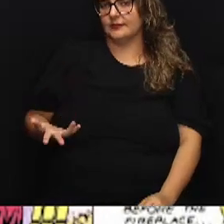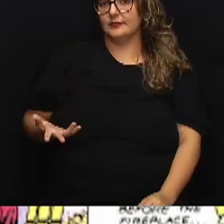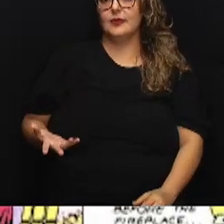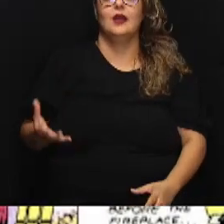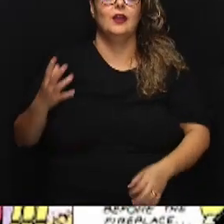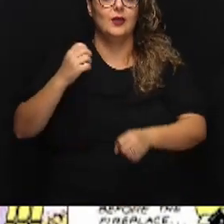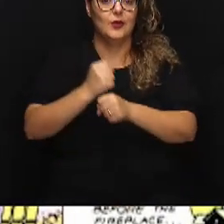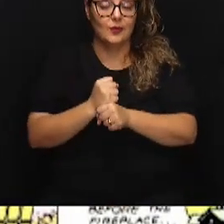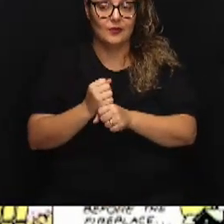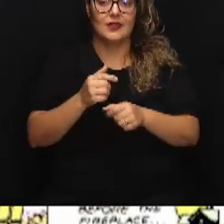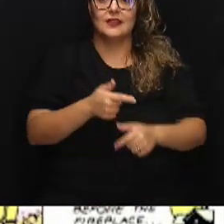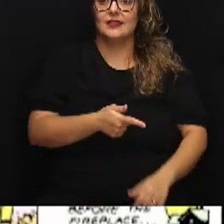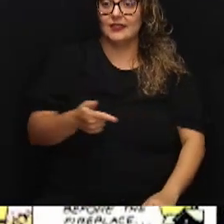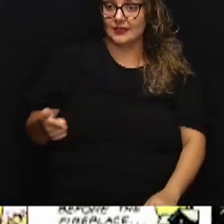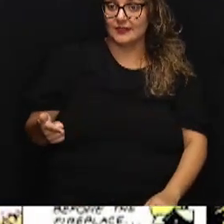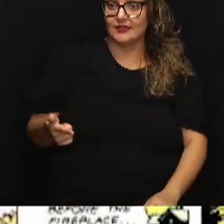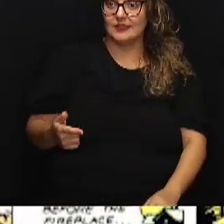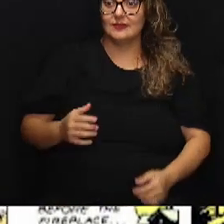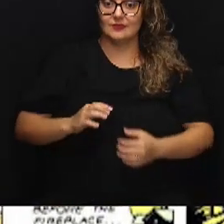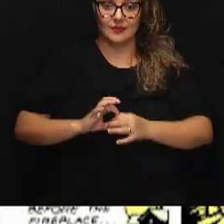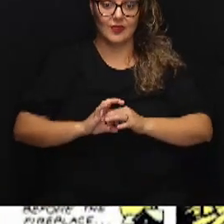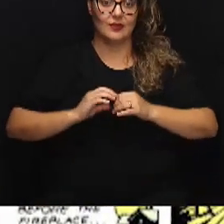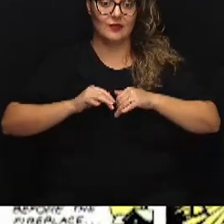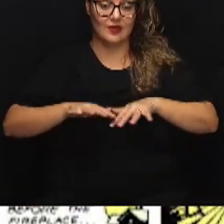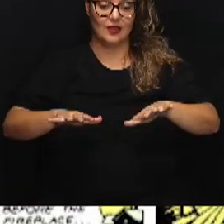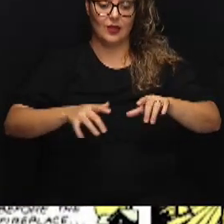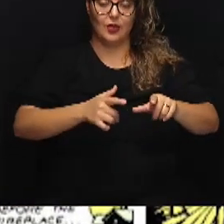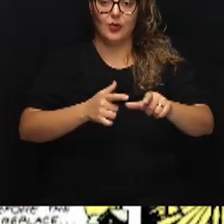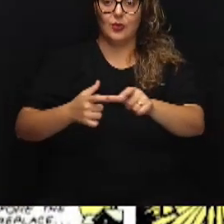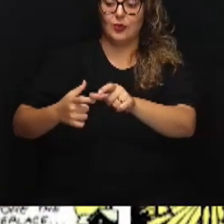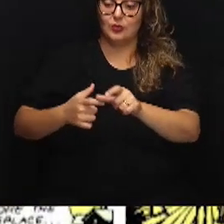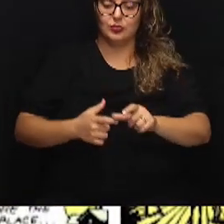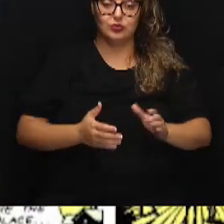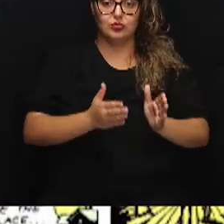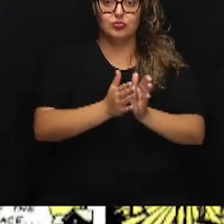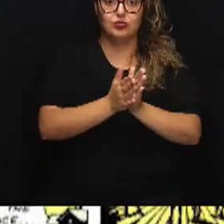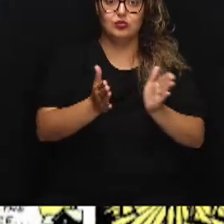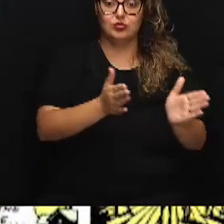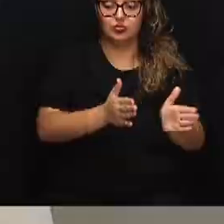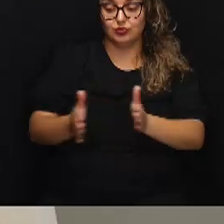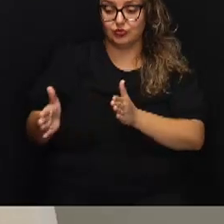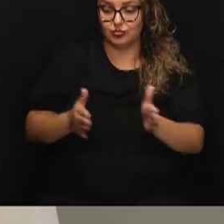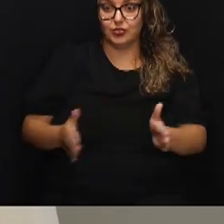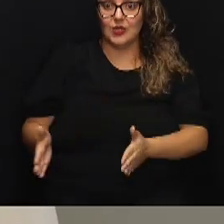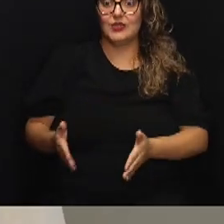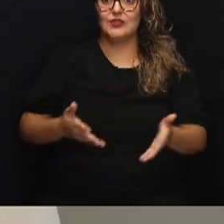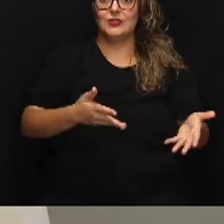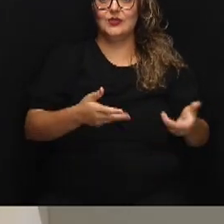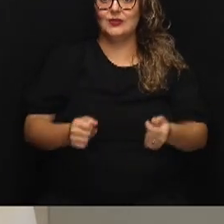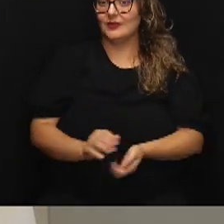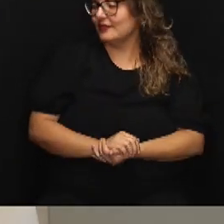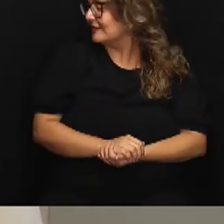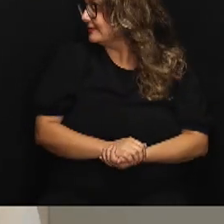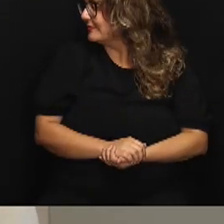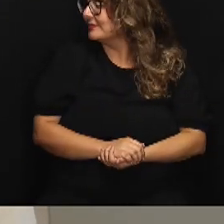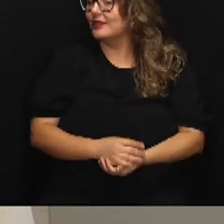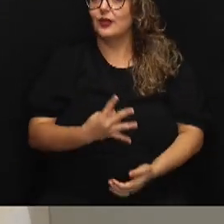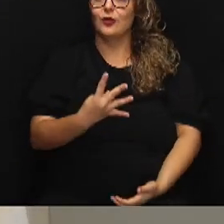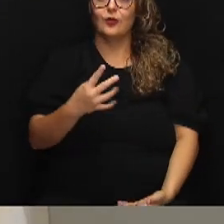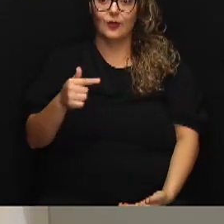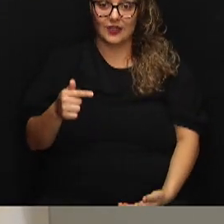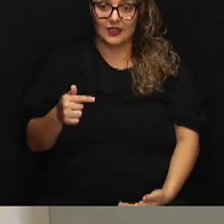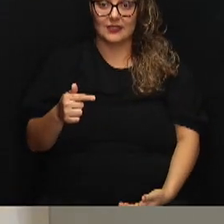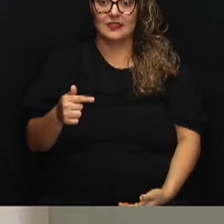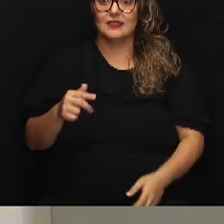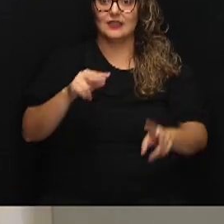semana disponibilizando um super acervo que, por si só, já é um convite. A gente tem 47 títulos,